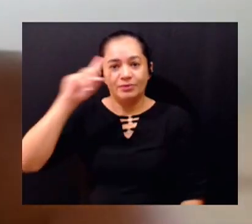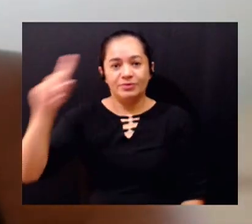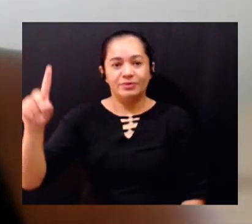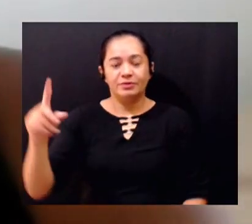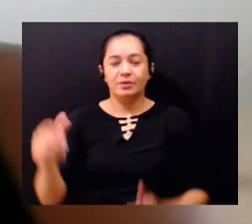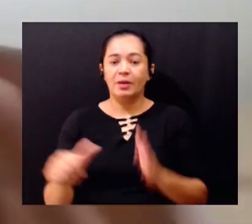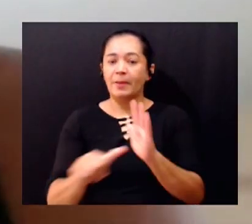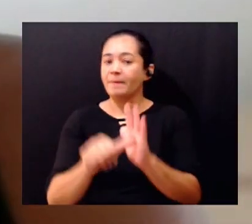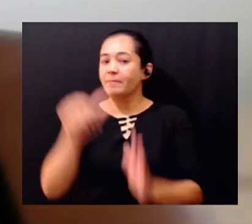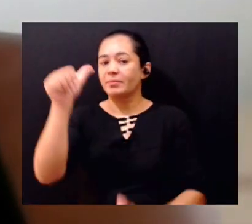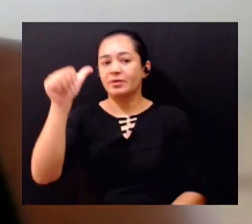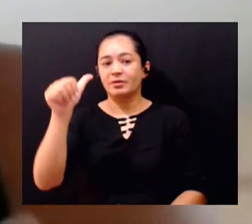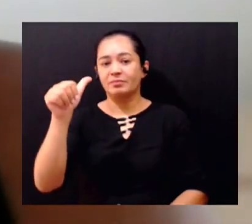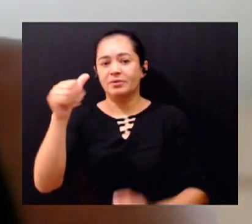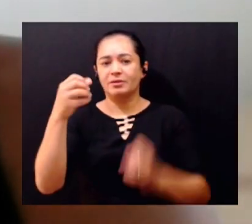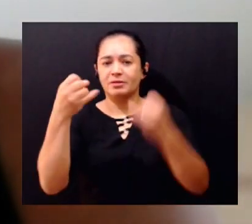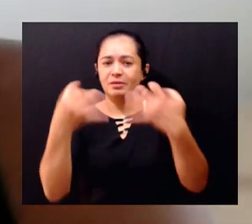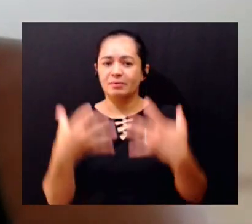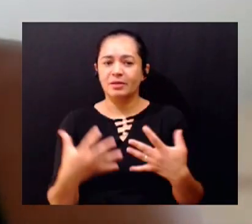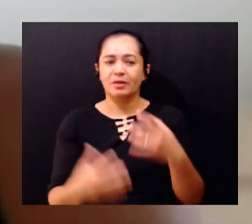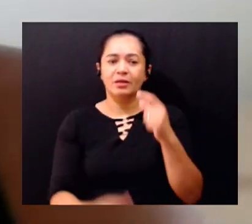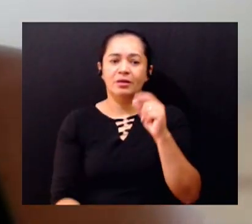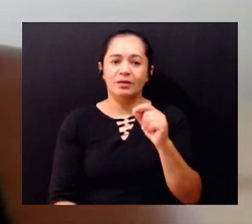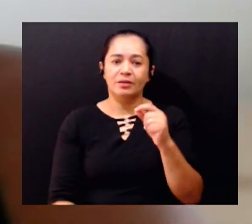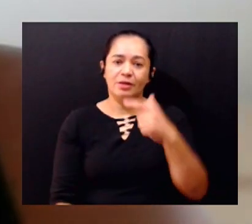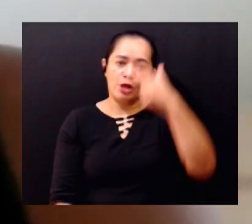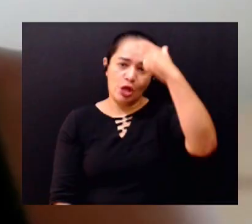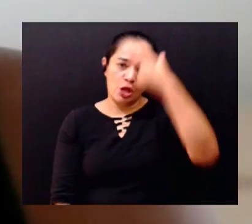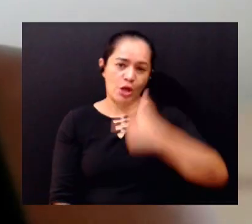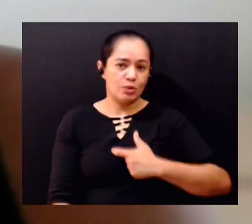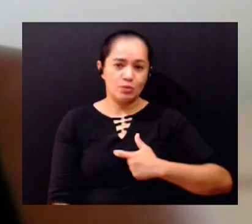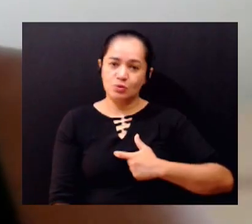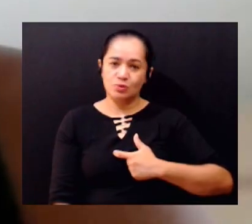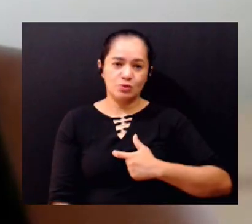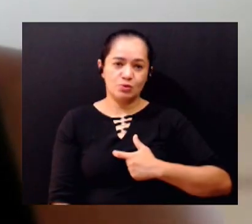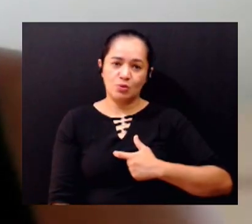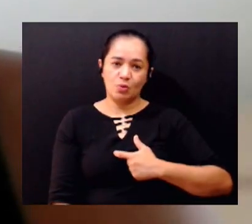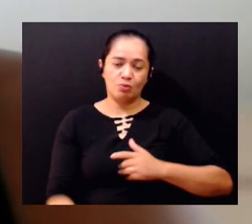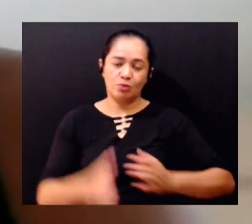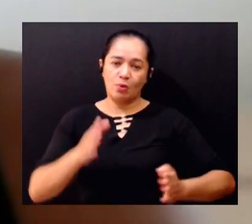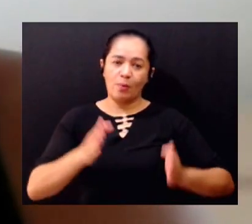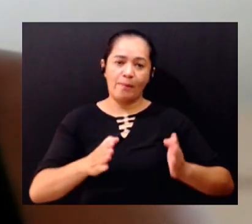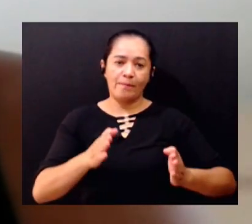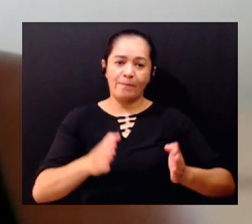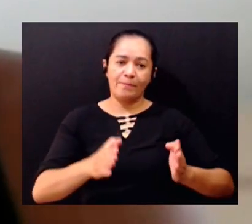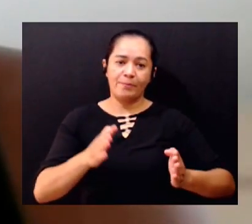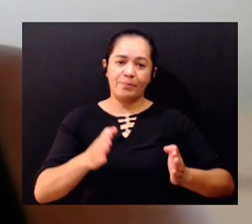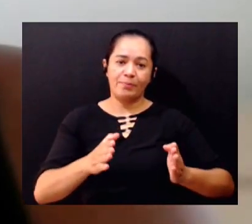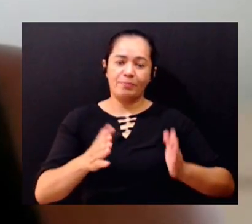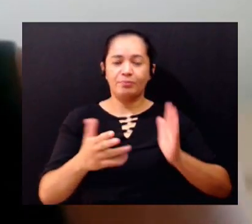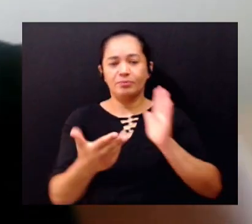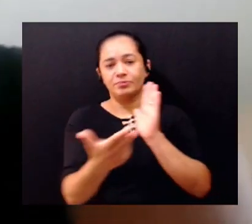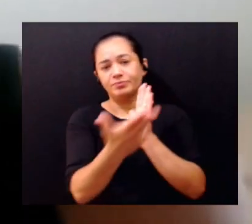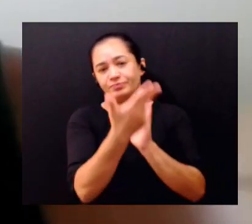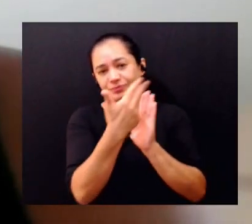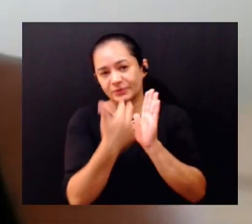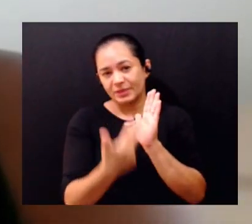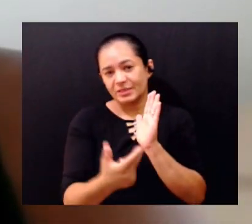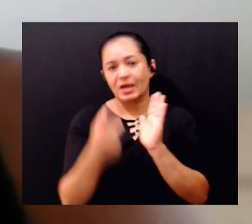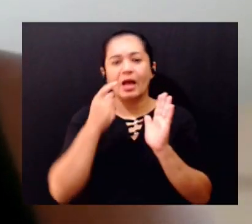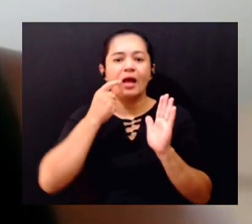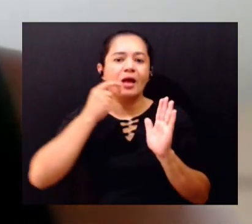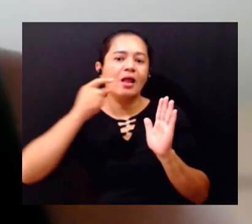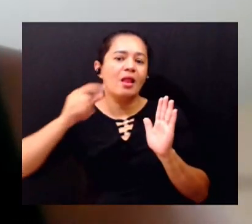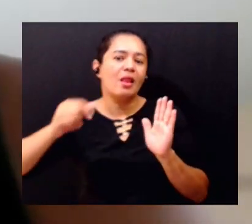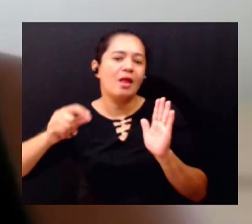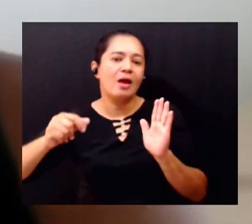falar que eu sou do tempo do analógico, né? Então a gente desenhava com lápis, caneta, tinteiro de